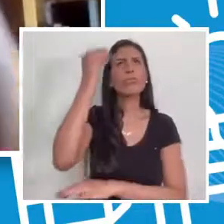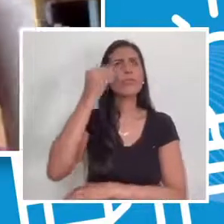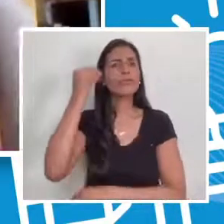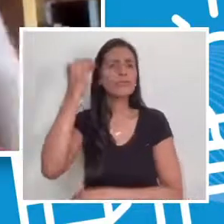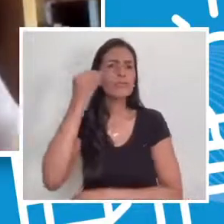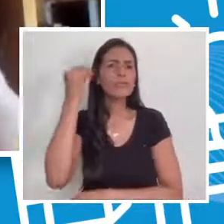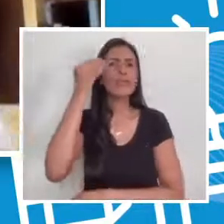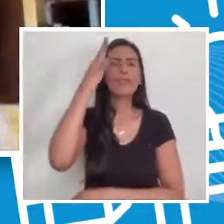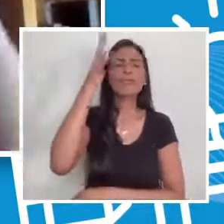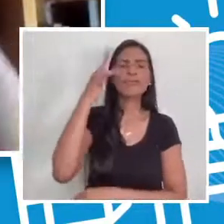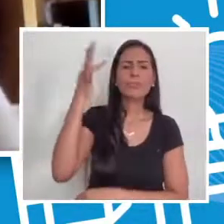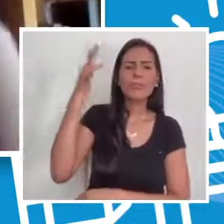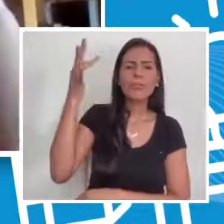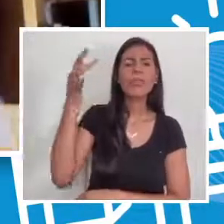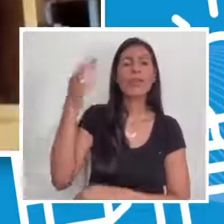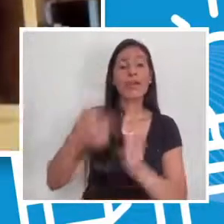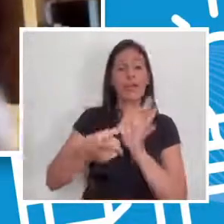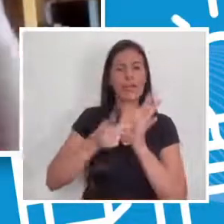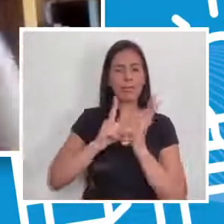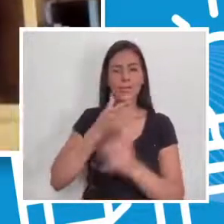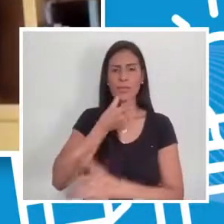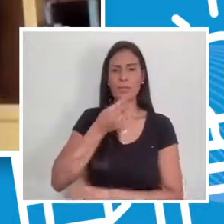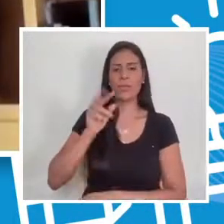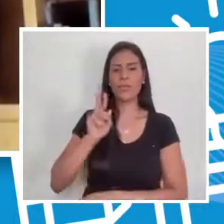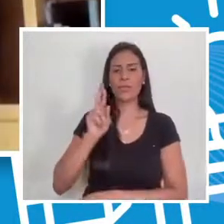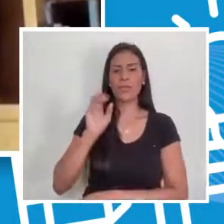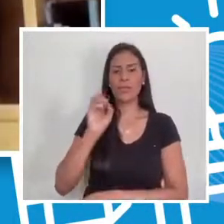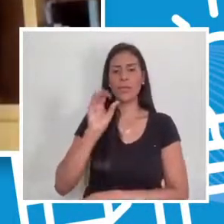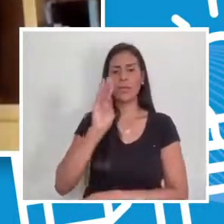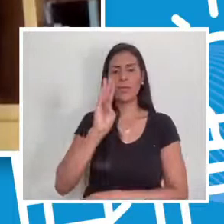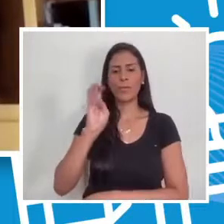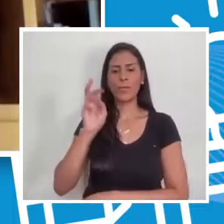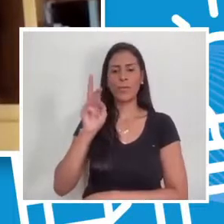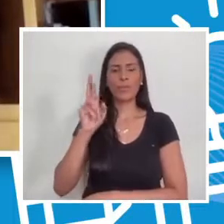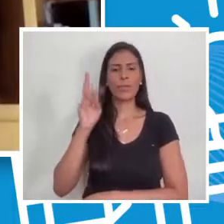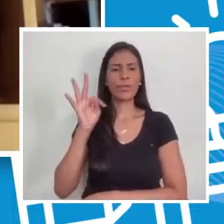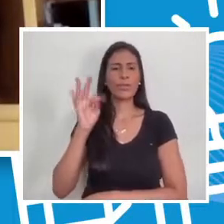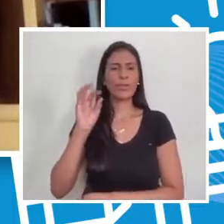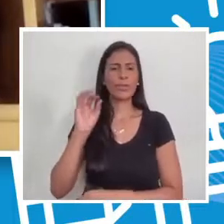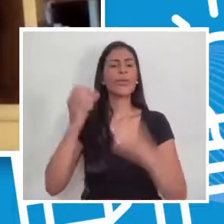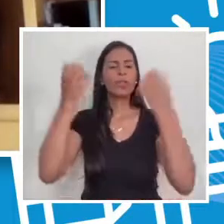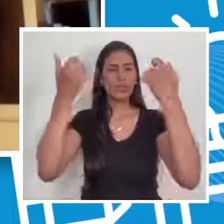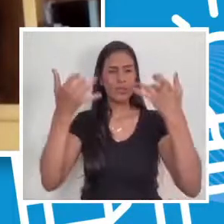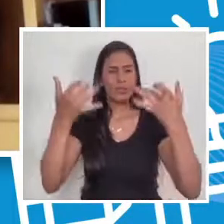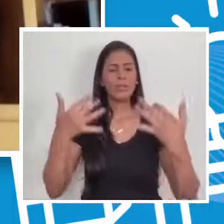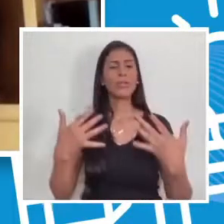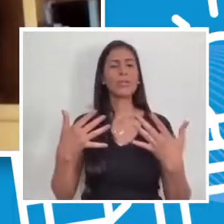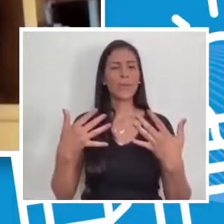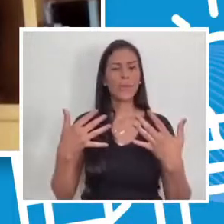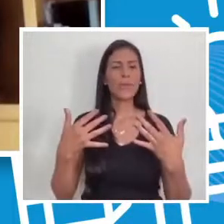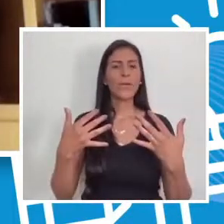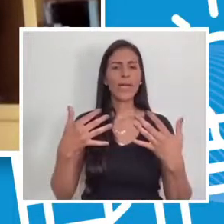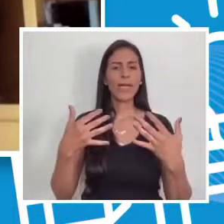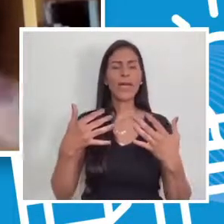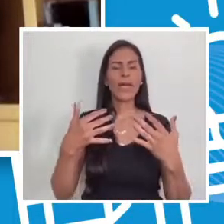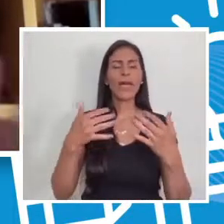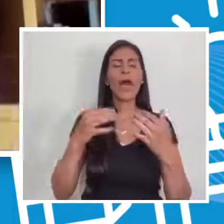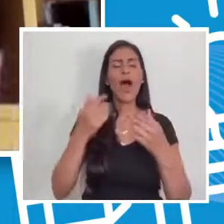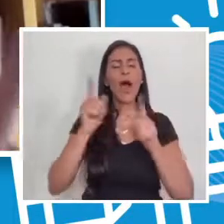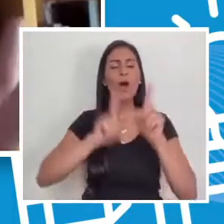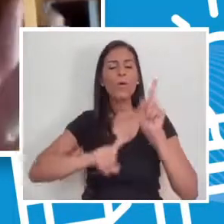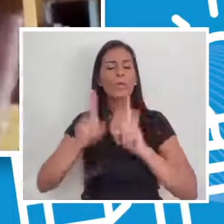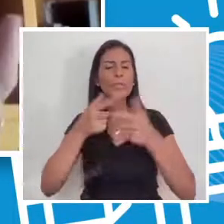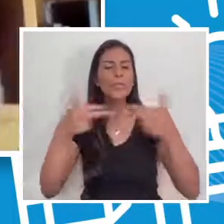Roberto passou ali por alguns fatores que influem no como o cérebro aprende, e,